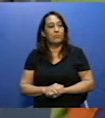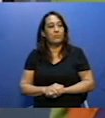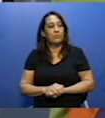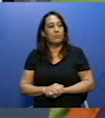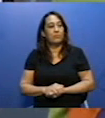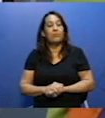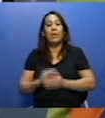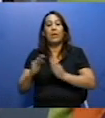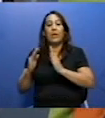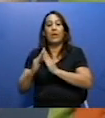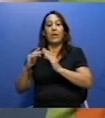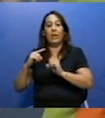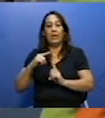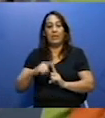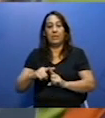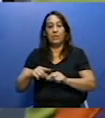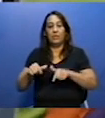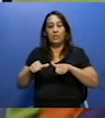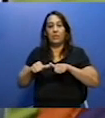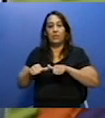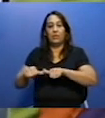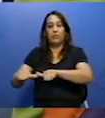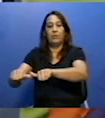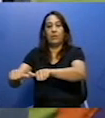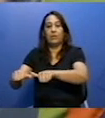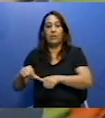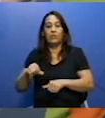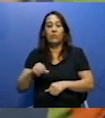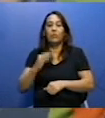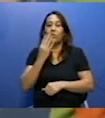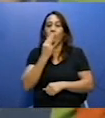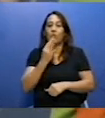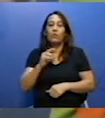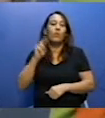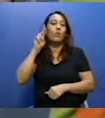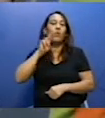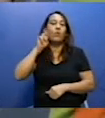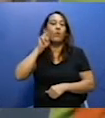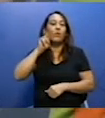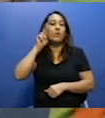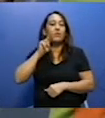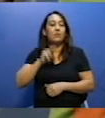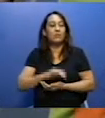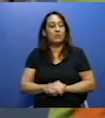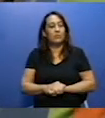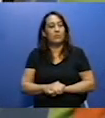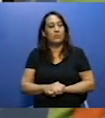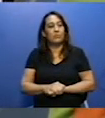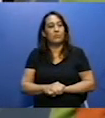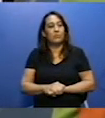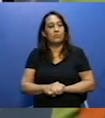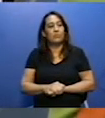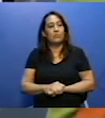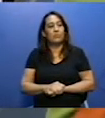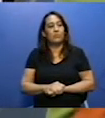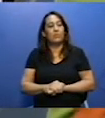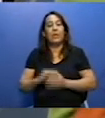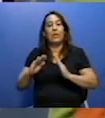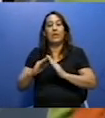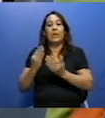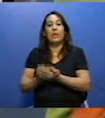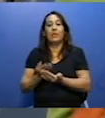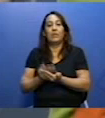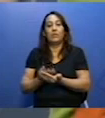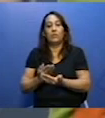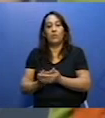A igreja e o mercado, nós vamos pintar de rosa. Tá vendo? A igreja e o mercado e a escola. E